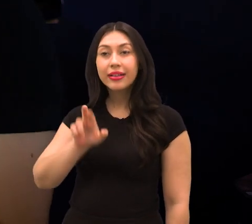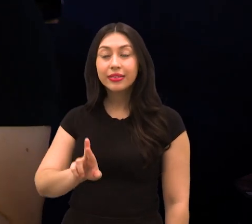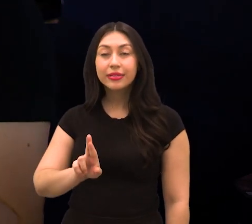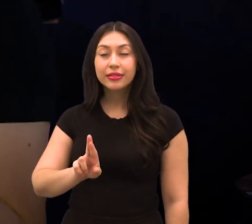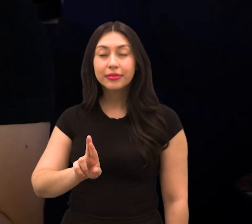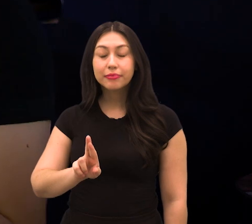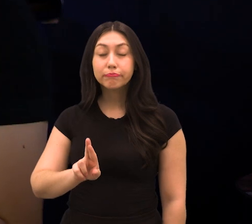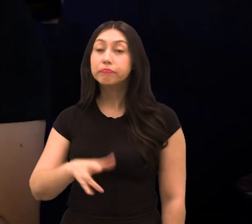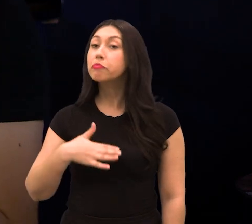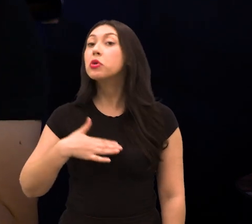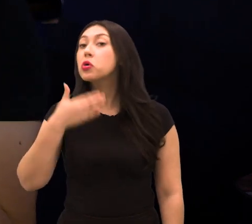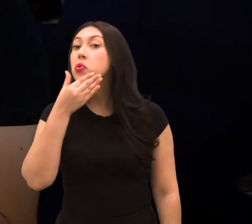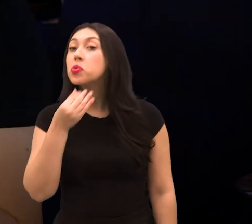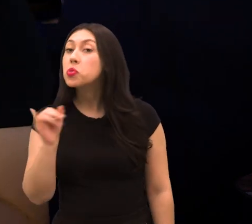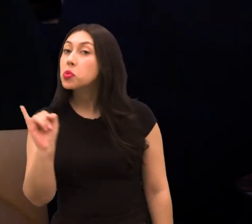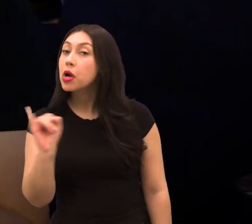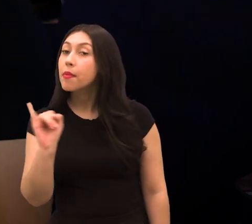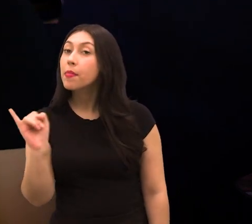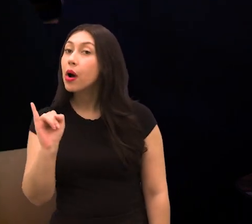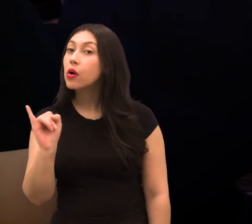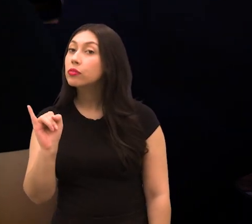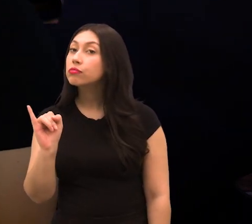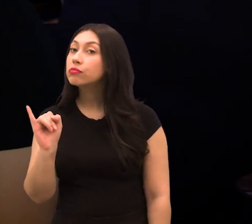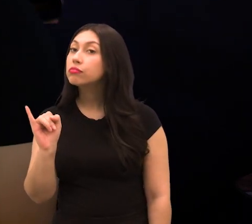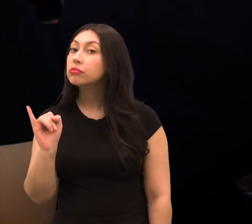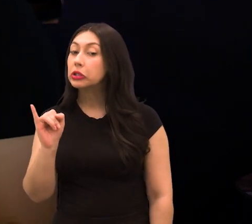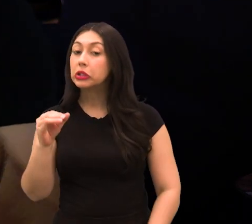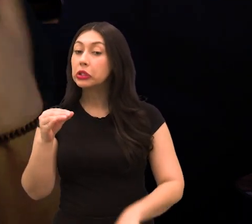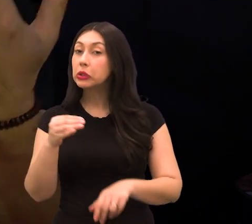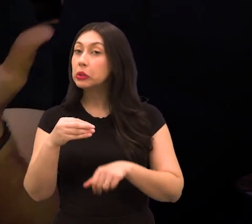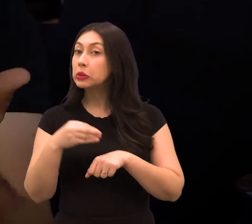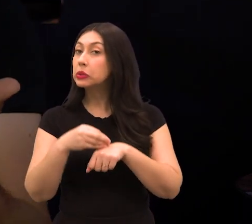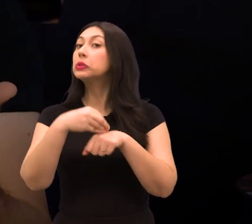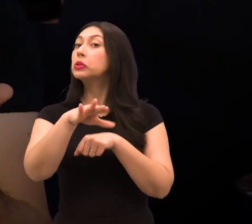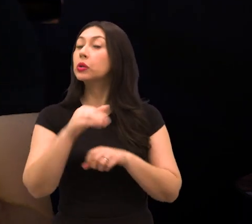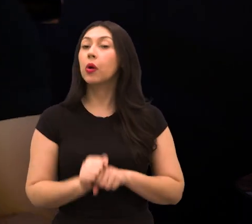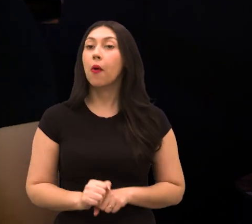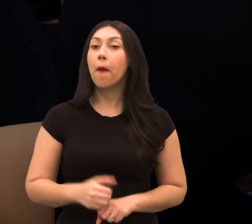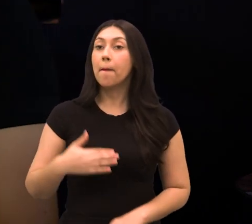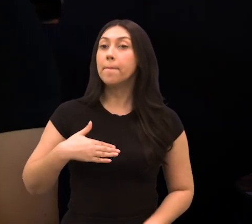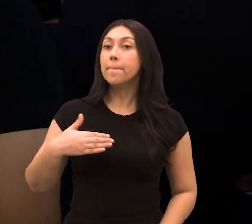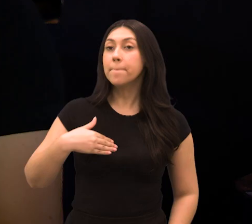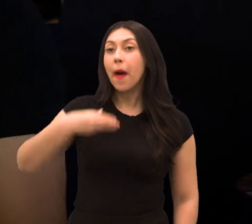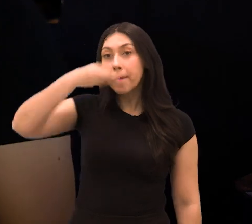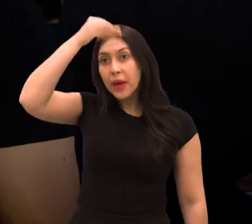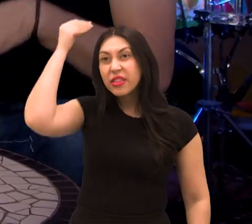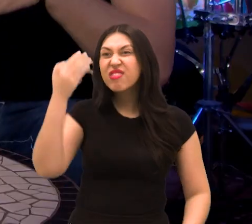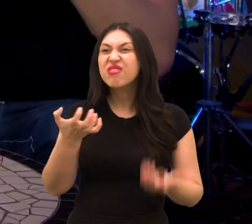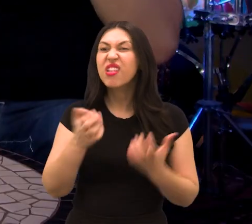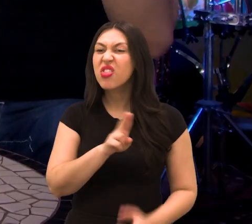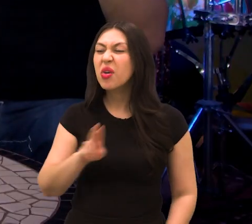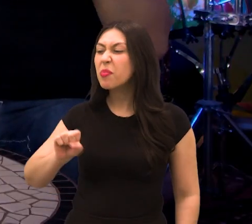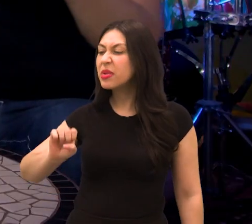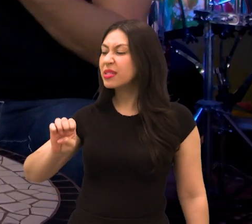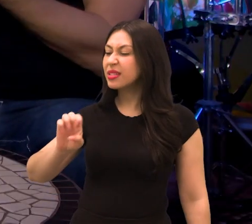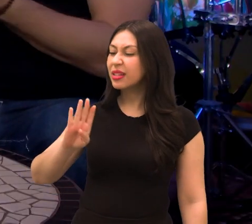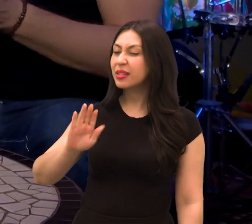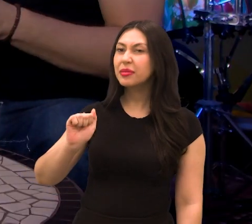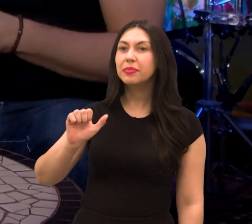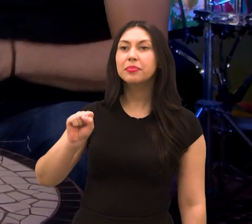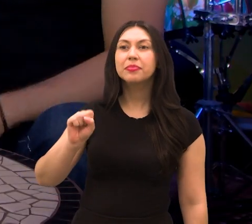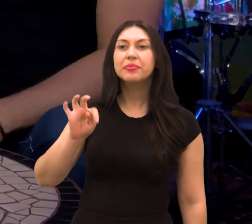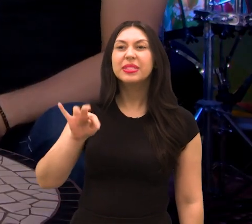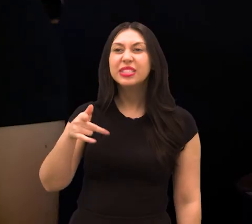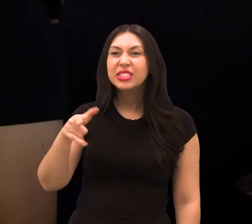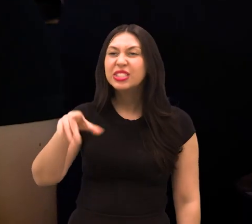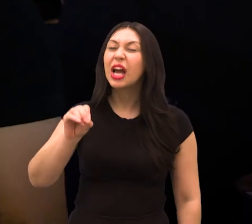Miranda. Meu irmão que sugeriu esse nome pro meu pai. Meu padrinho queria que chamasse Sebastião, essas coisas de